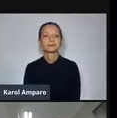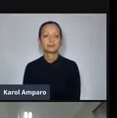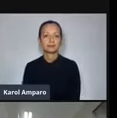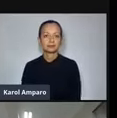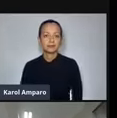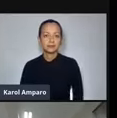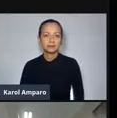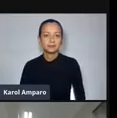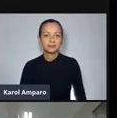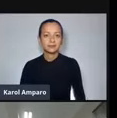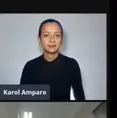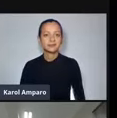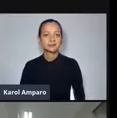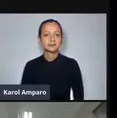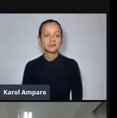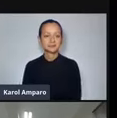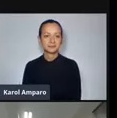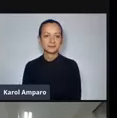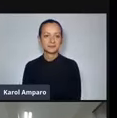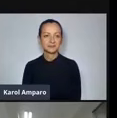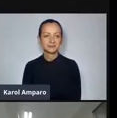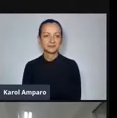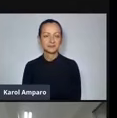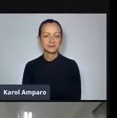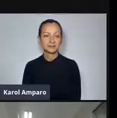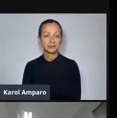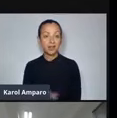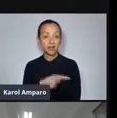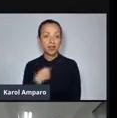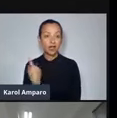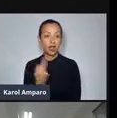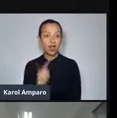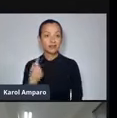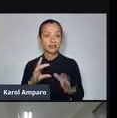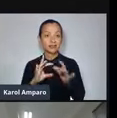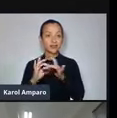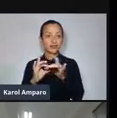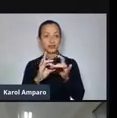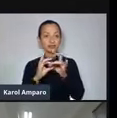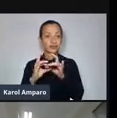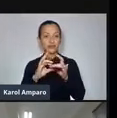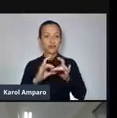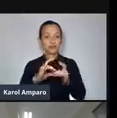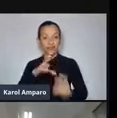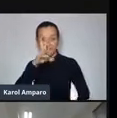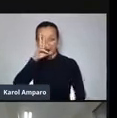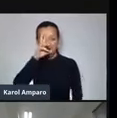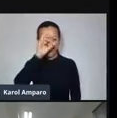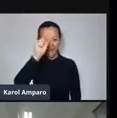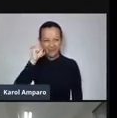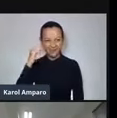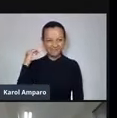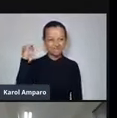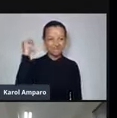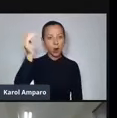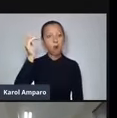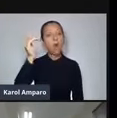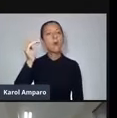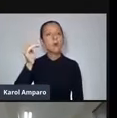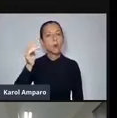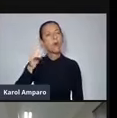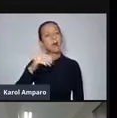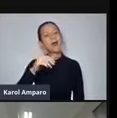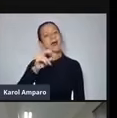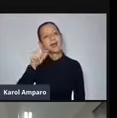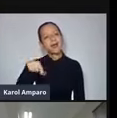Alô? Isso. Juntos somos mais fortes. Ubuntu. Está aqui, ó. Tá? Todo mundo abraçadinho direitinho,